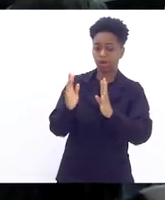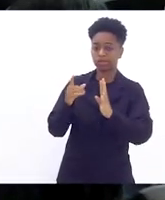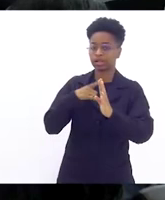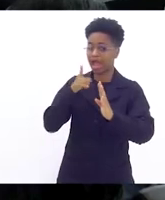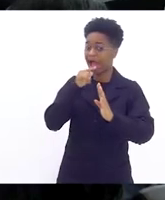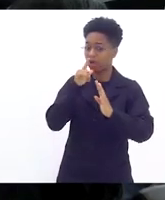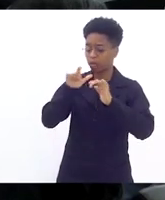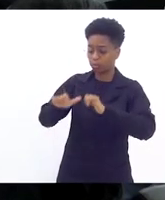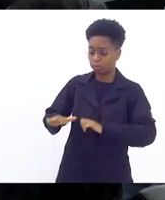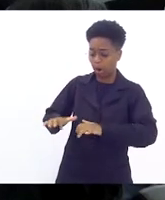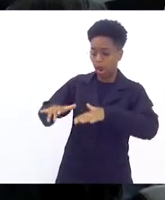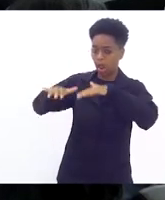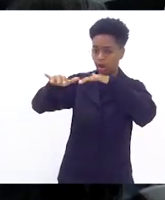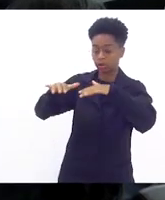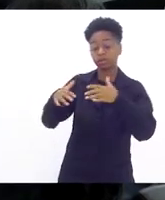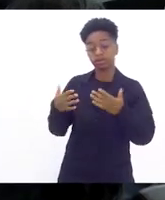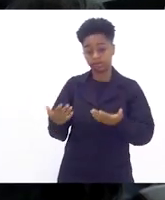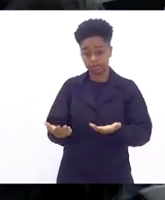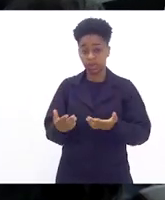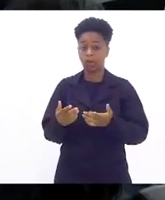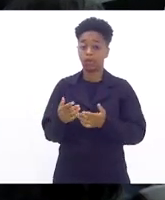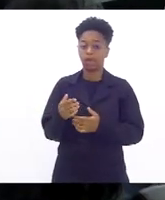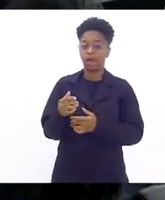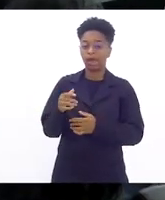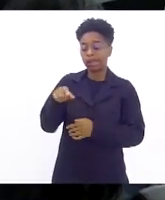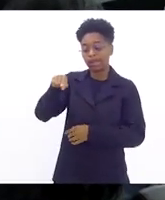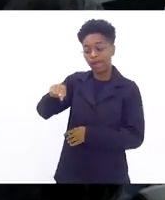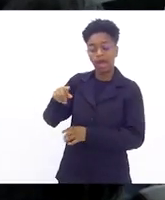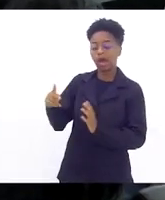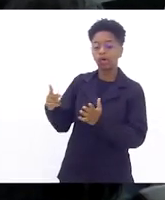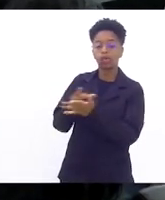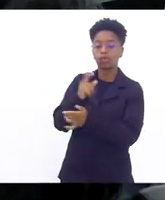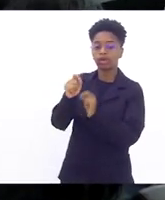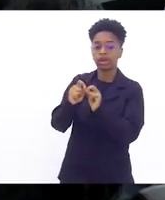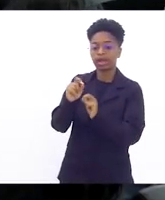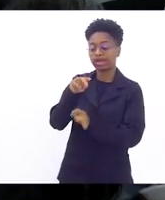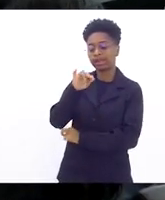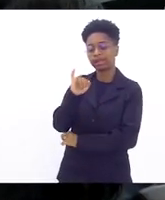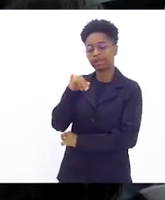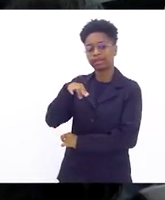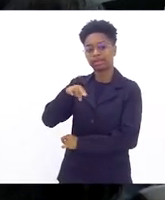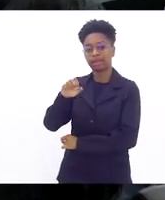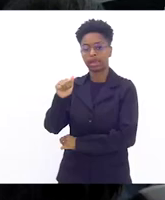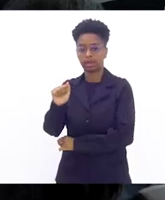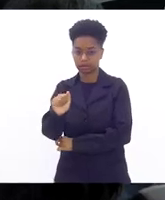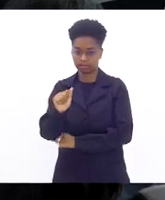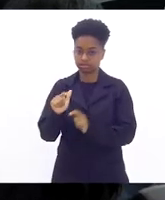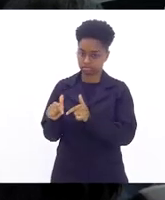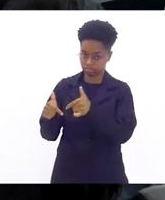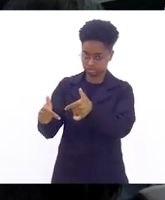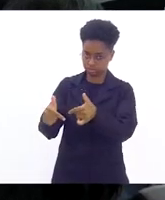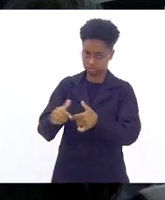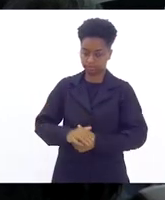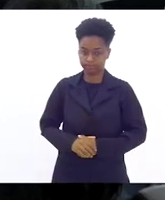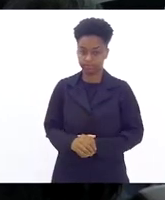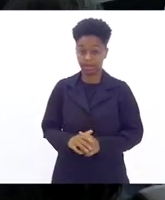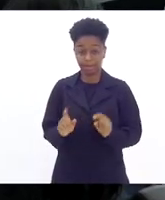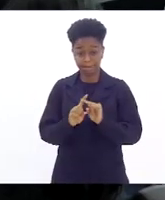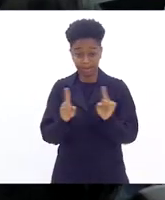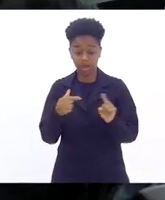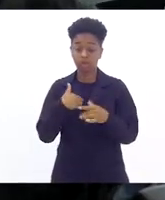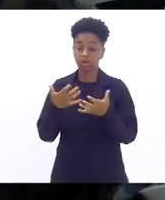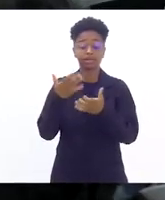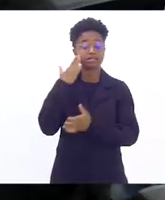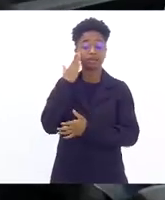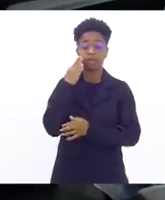parte dessa dessa desídia pela prefeitura foi suprida pelo Enéa mas eu gostaria